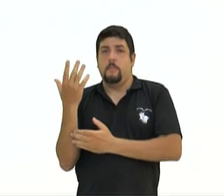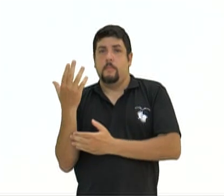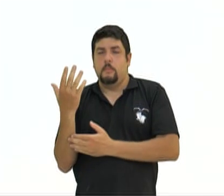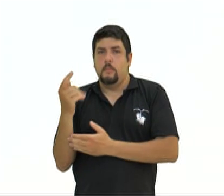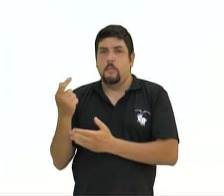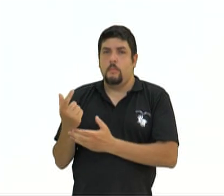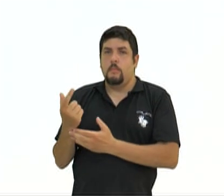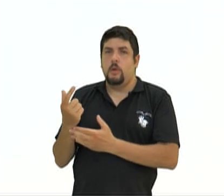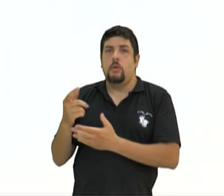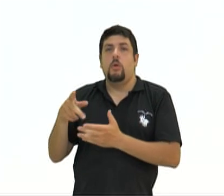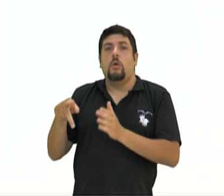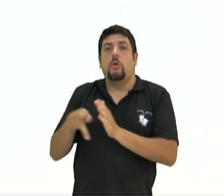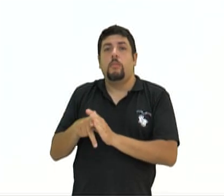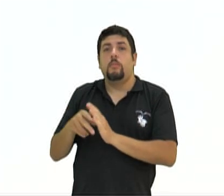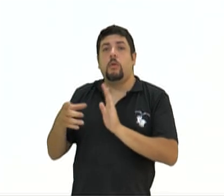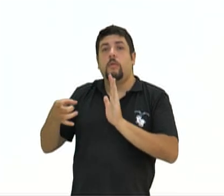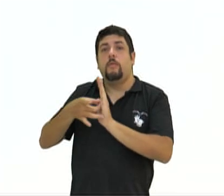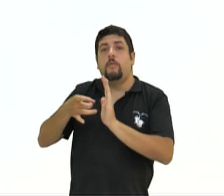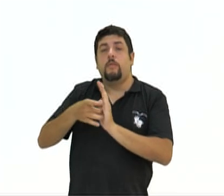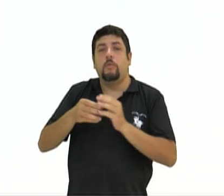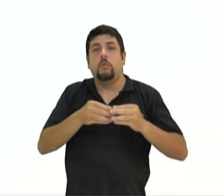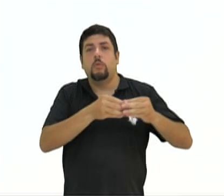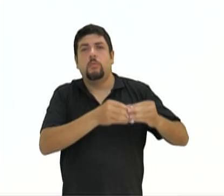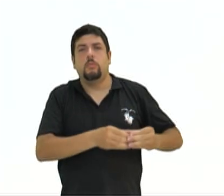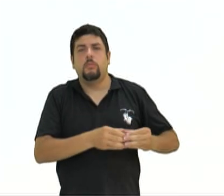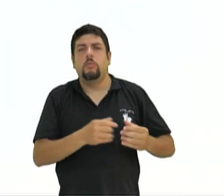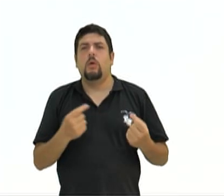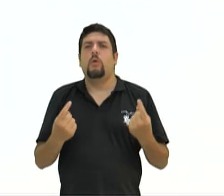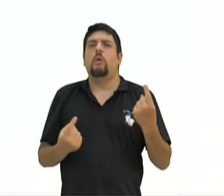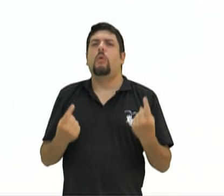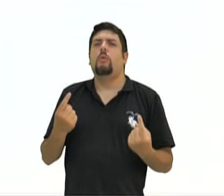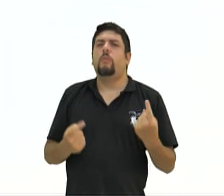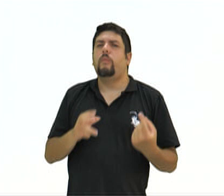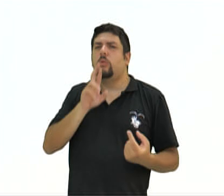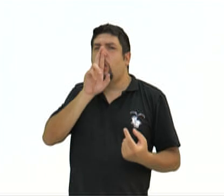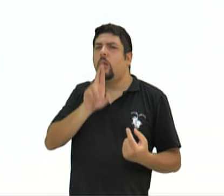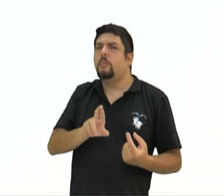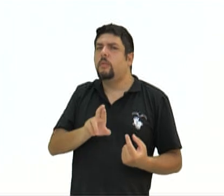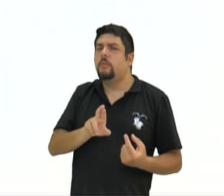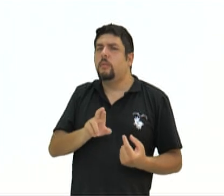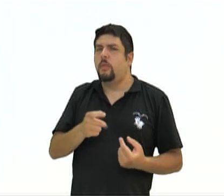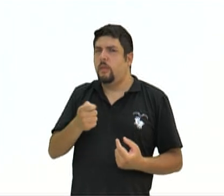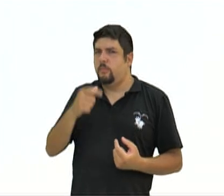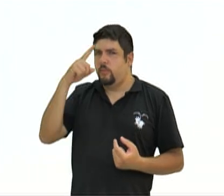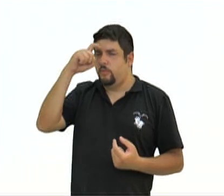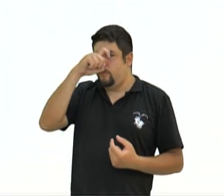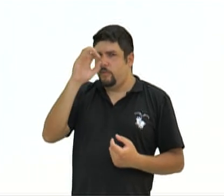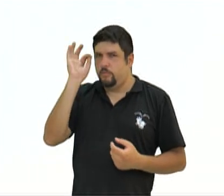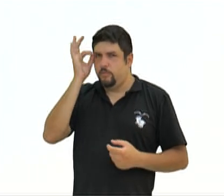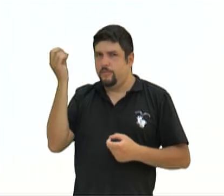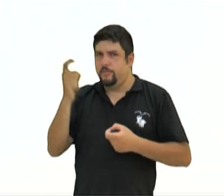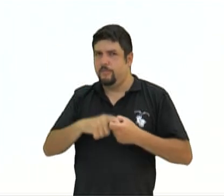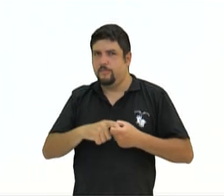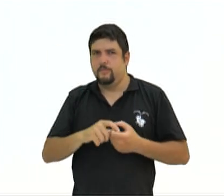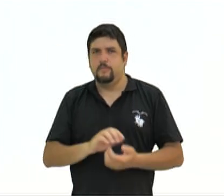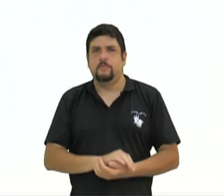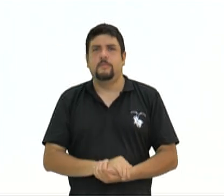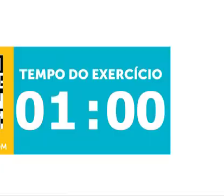do praxinoscópio ou da lanterna mágica. Essa tá um pouquinho difícil. A gente já volta.